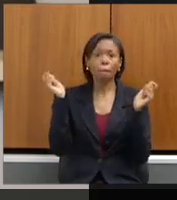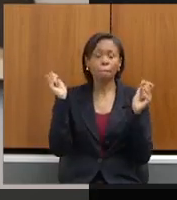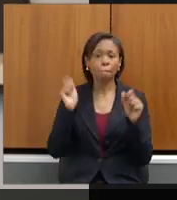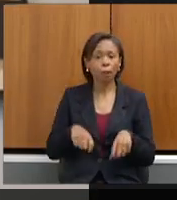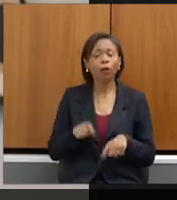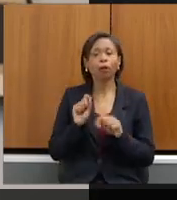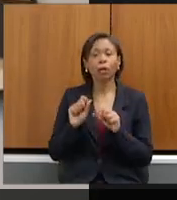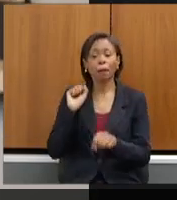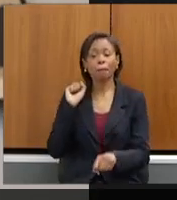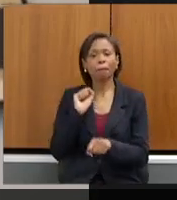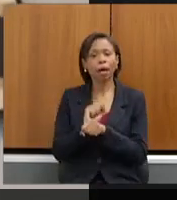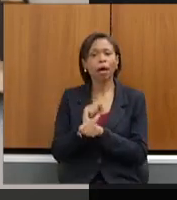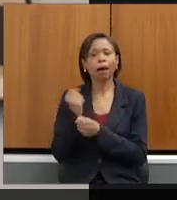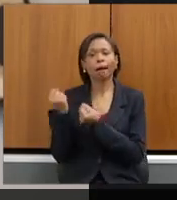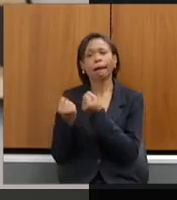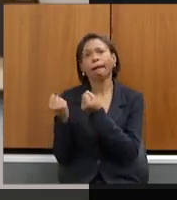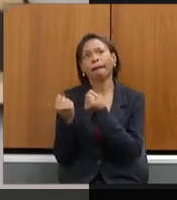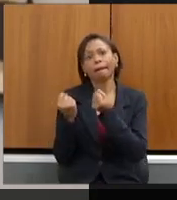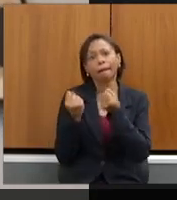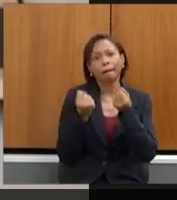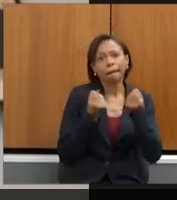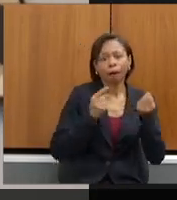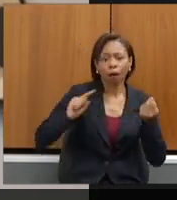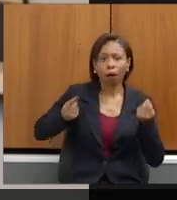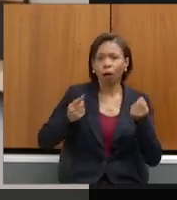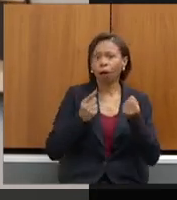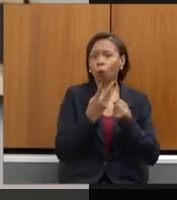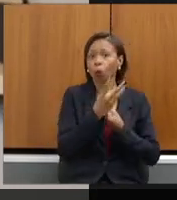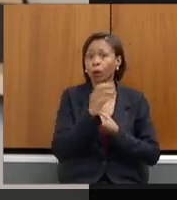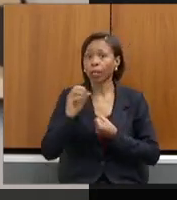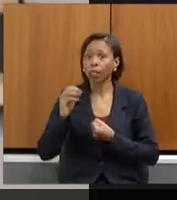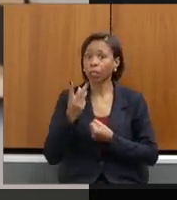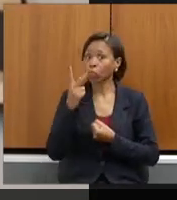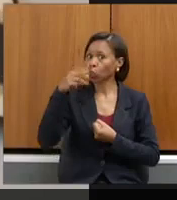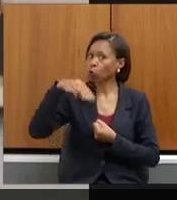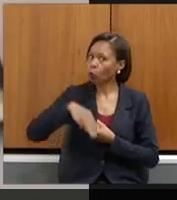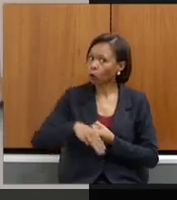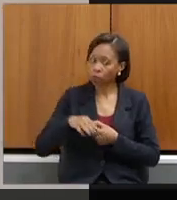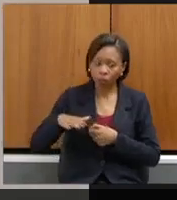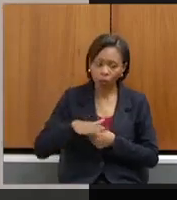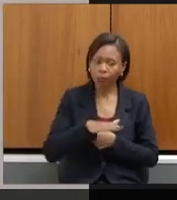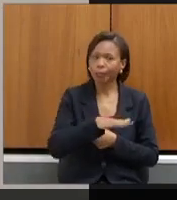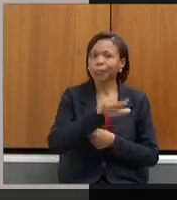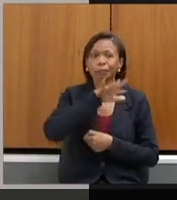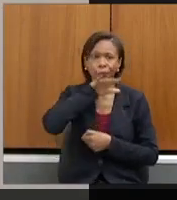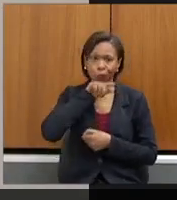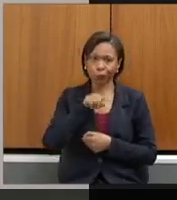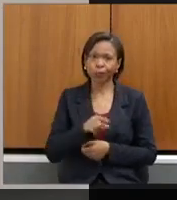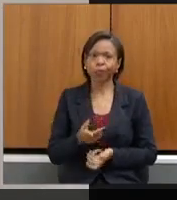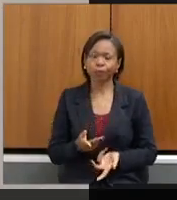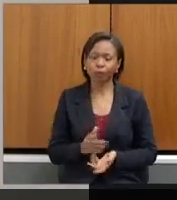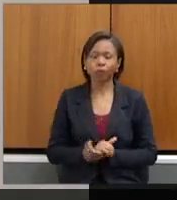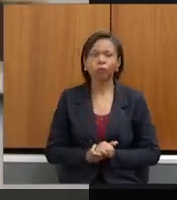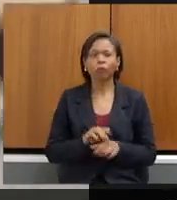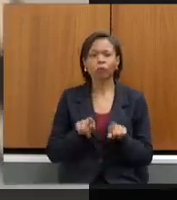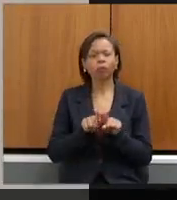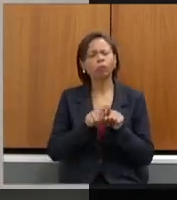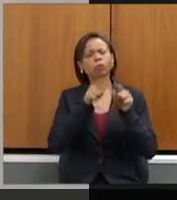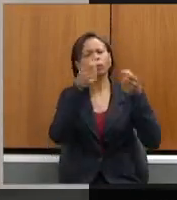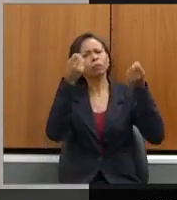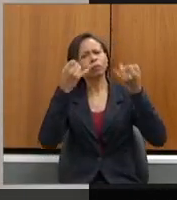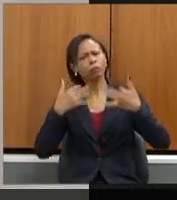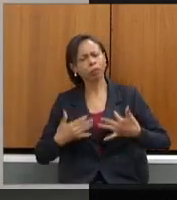vai poder parar de andar 400 km em estradas que não estão boas aí Além disso eu queria que você me explicasse também